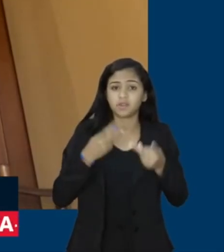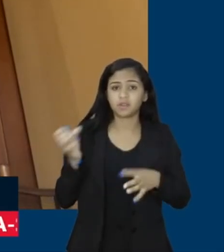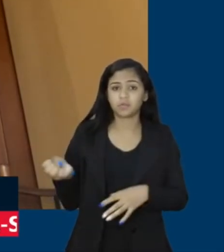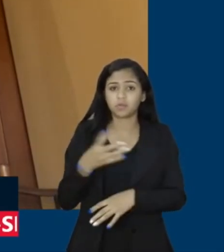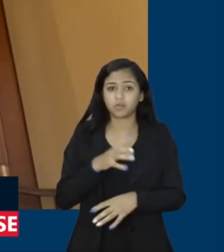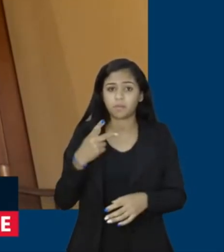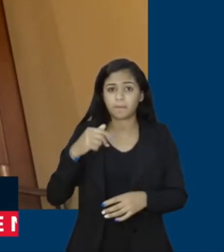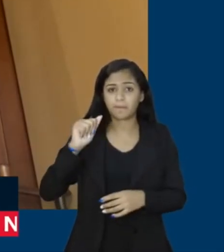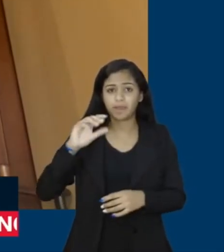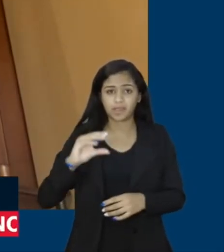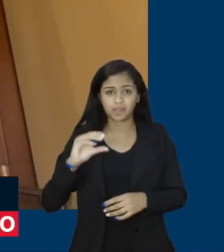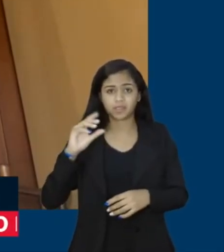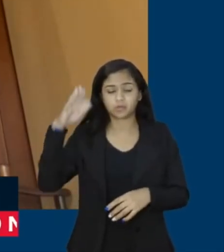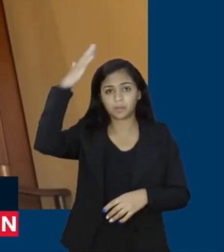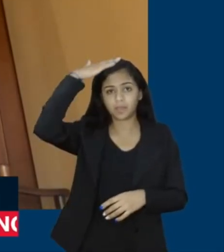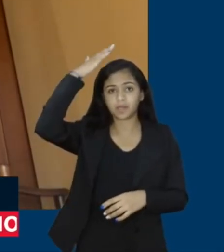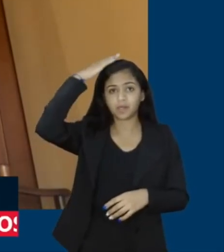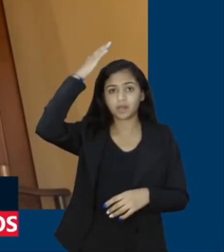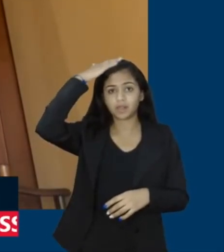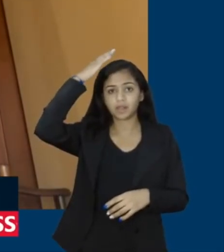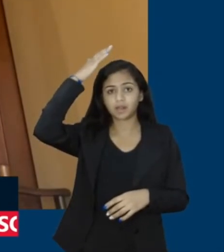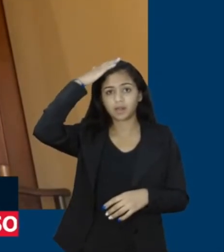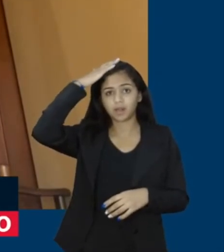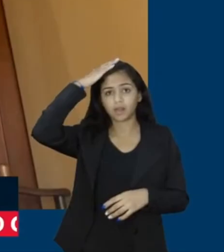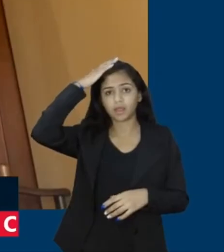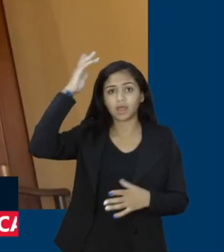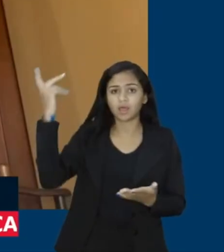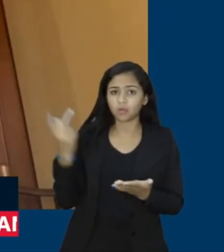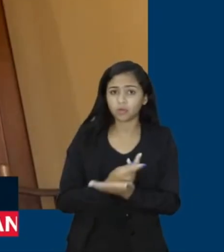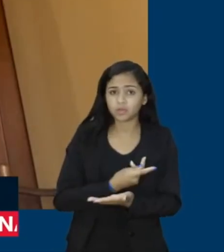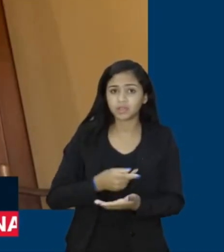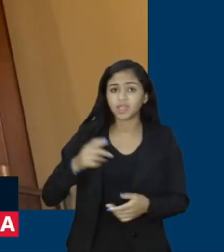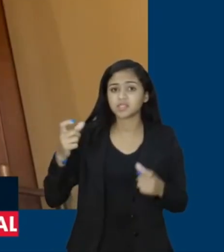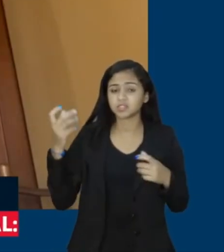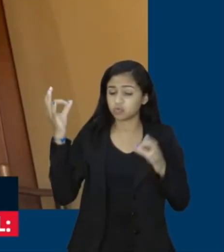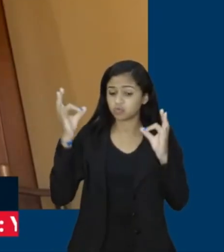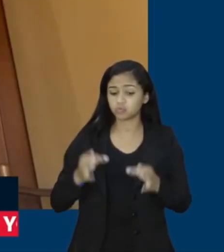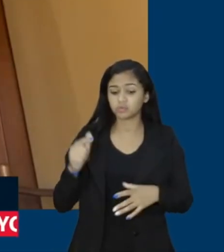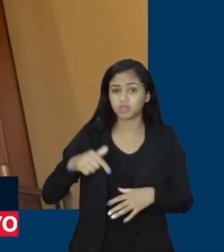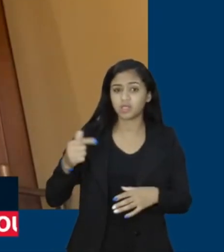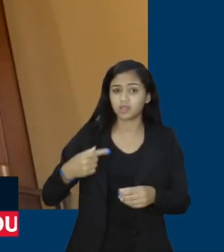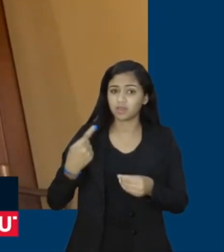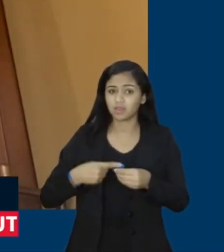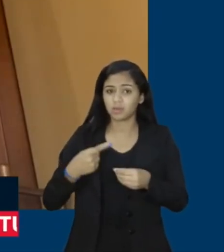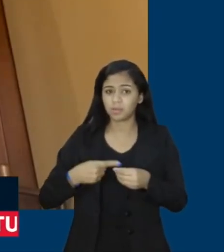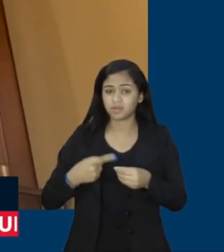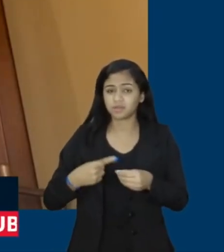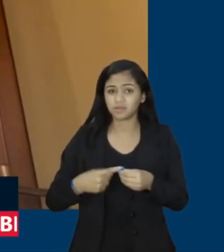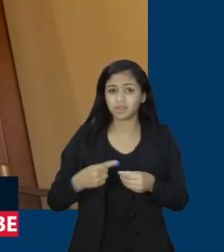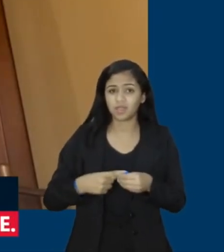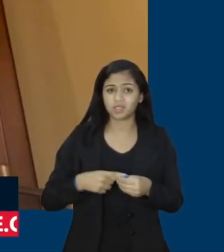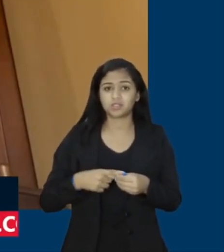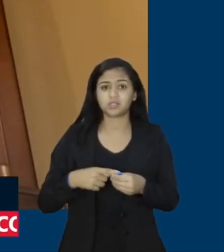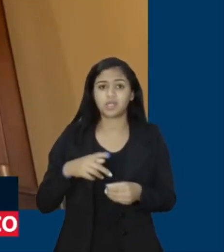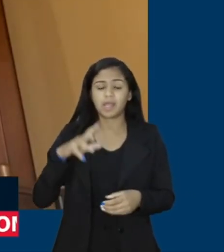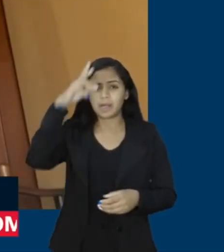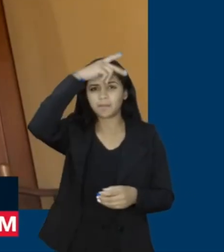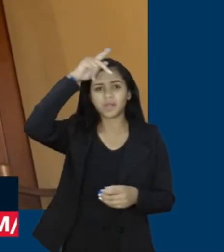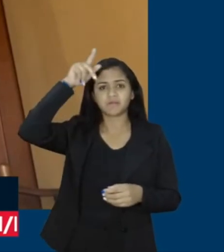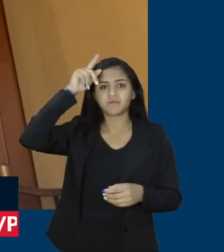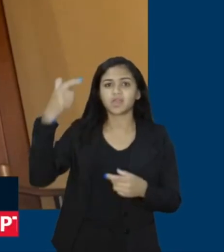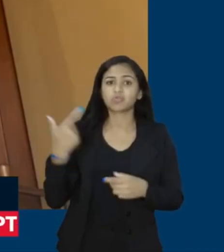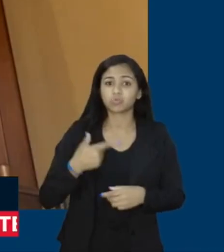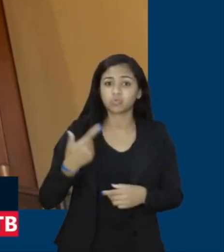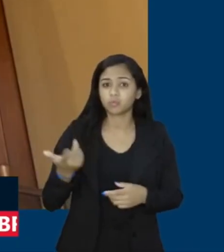novo PAC para o Paraná acontece justamente na minha cidade, em Cruzeiro do Oeste, onde eu fui prefeito por 2 vezes, onde eu